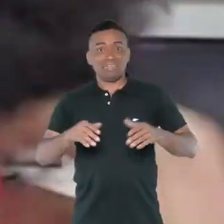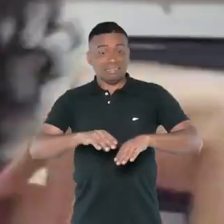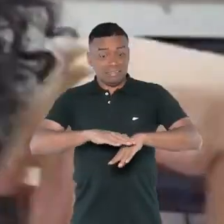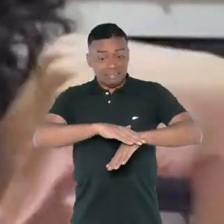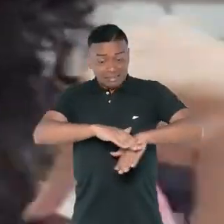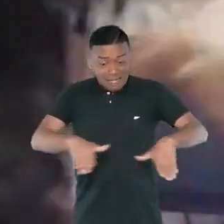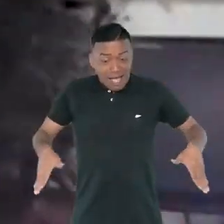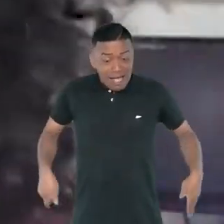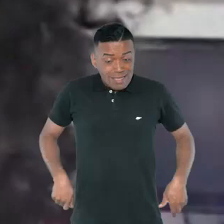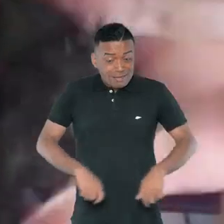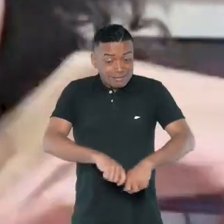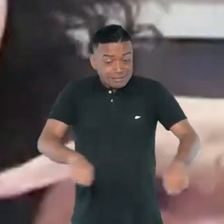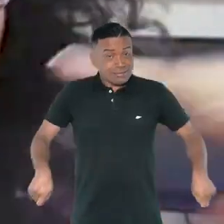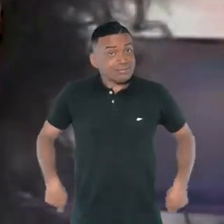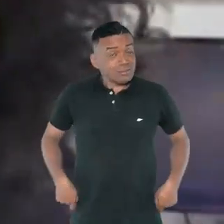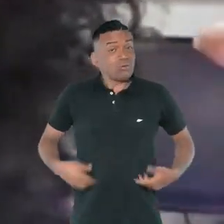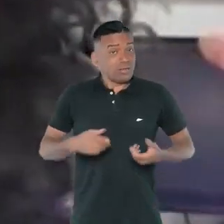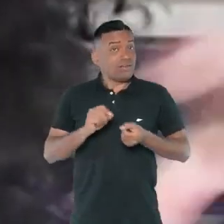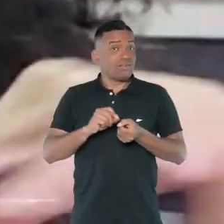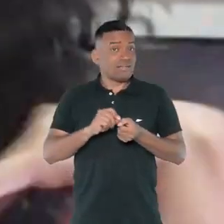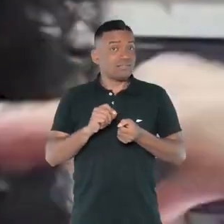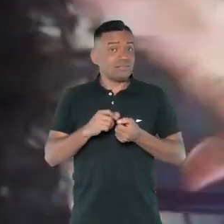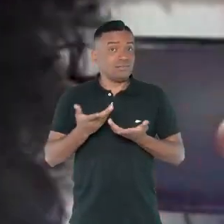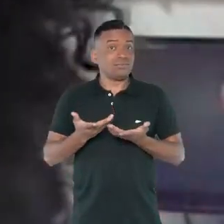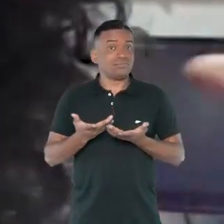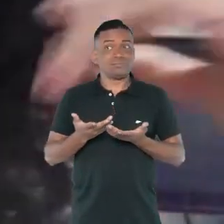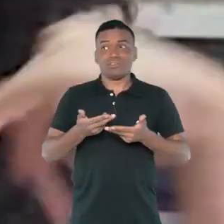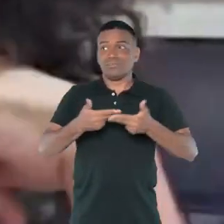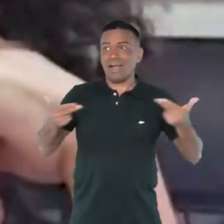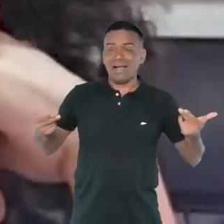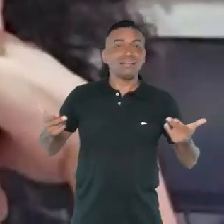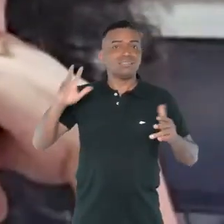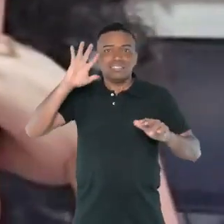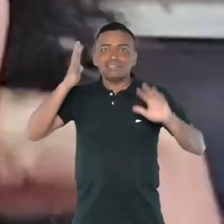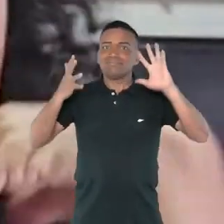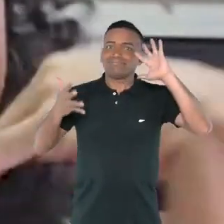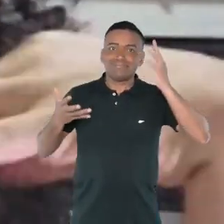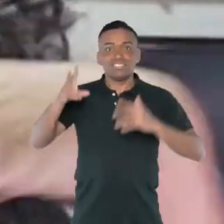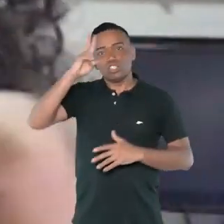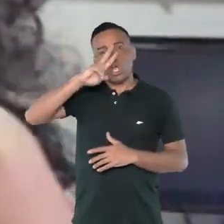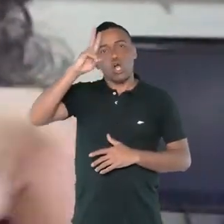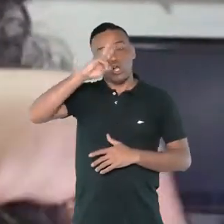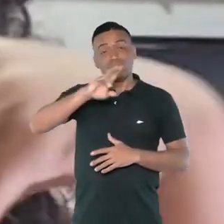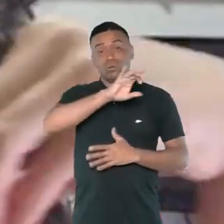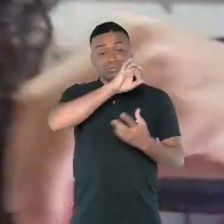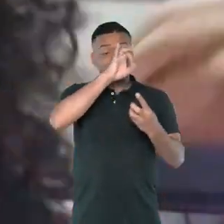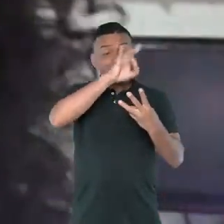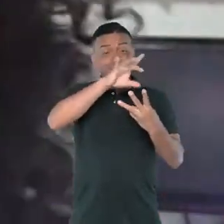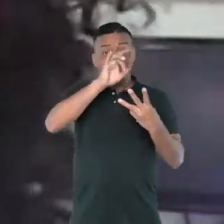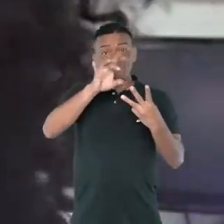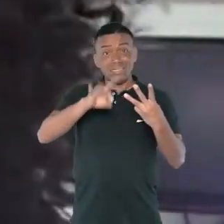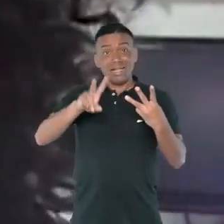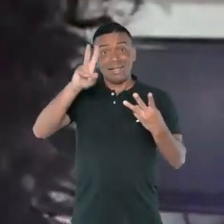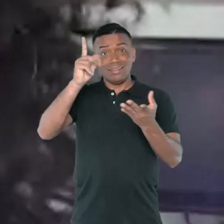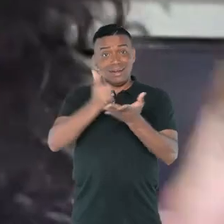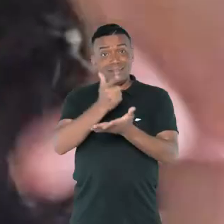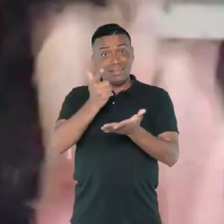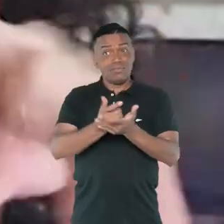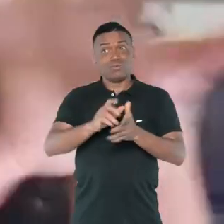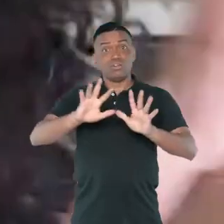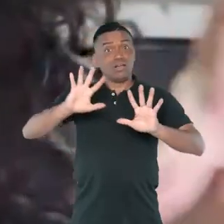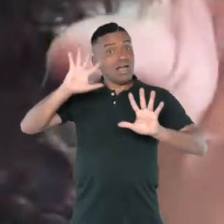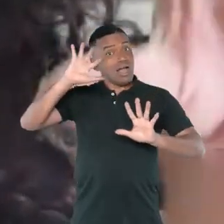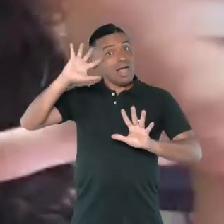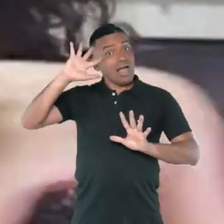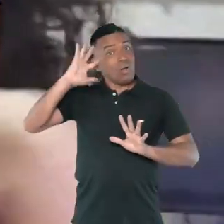que sagas, trilogias estavam muito em alta, então eu também queria fazer. E eu queria que fosse algo que eu pudesse fazer várias aventuras. Então,